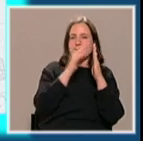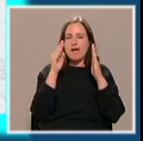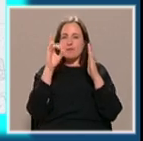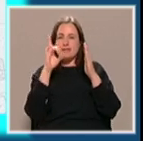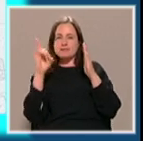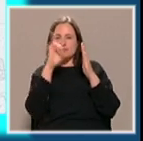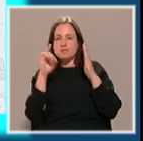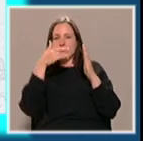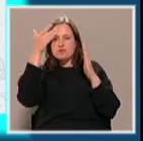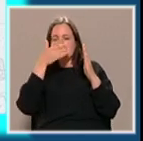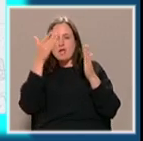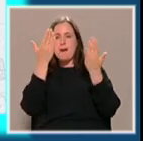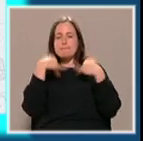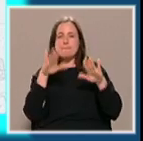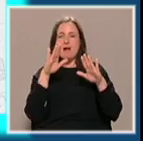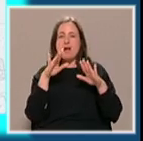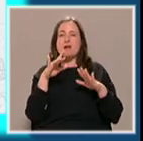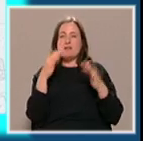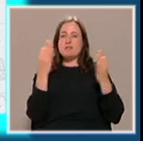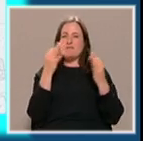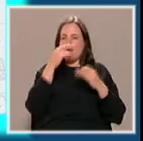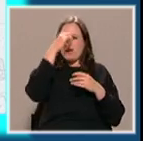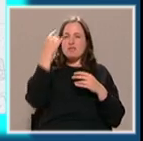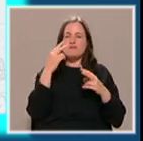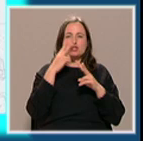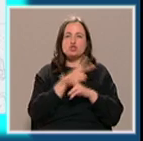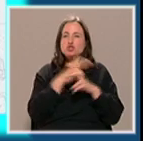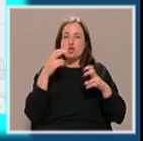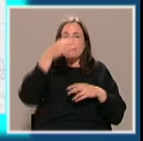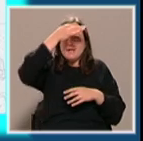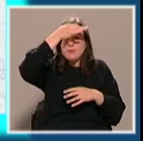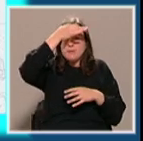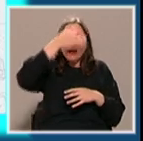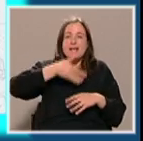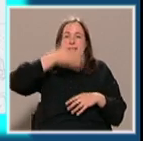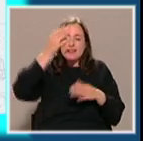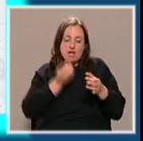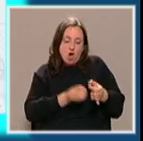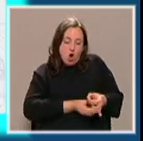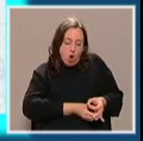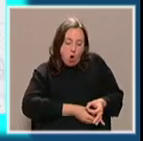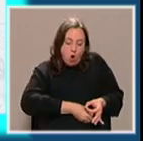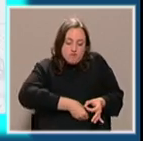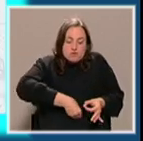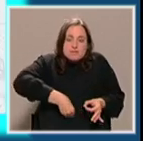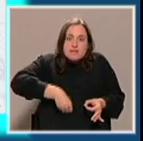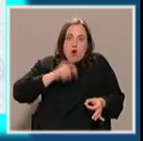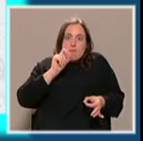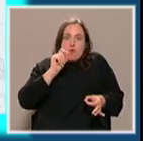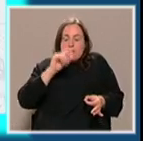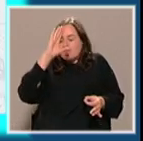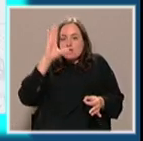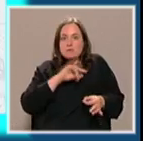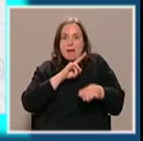16º dia. No entanto, como é muito difícil determinar o momento exato da ovulação, porque ela não é uma fase, é um momento e não sabemos